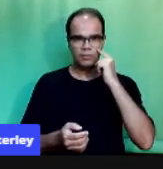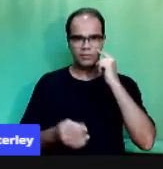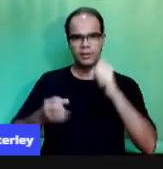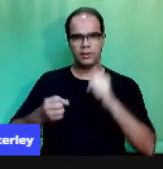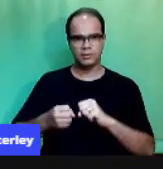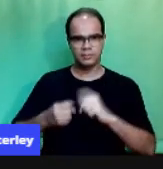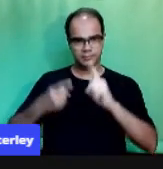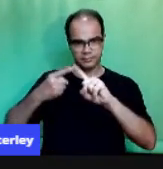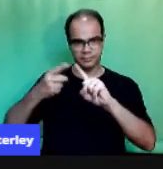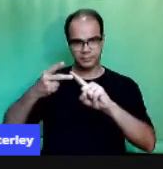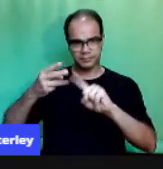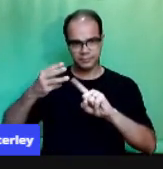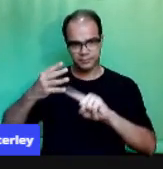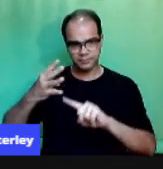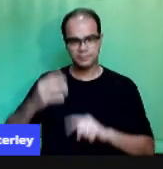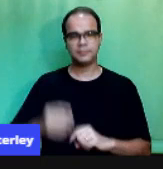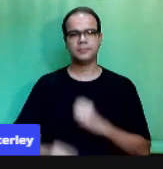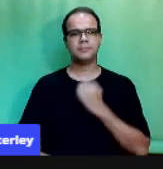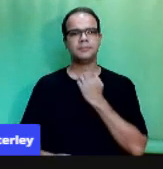possibilidades?